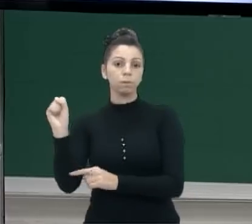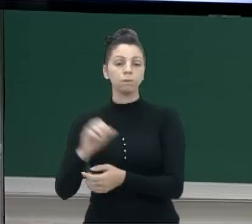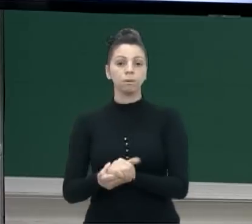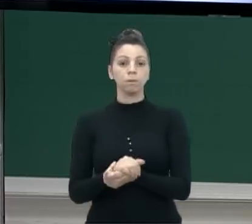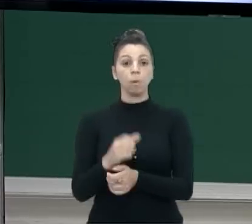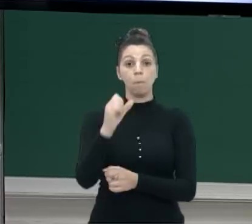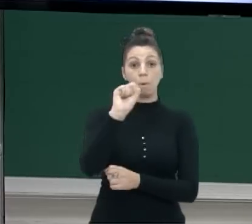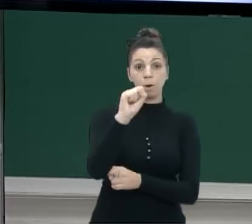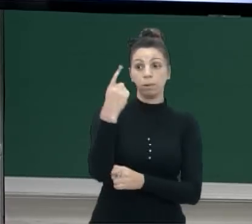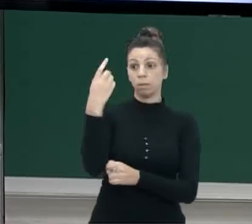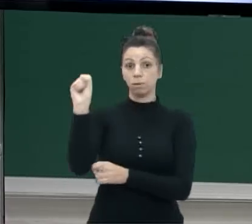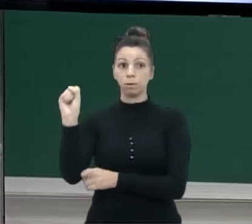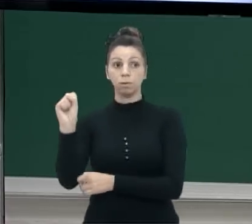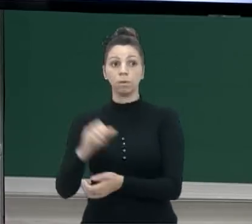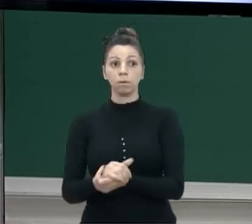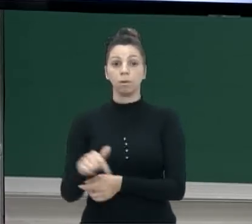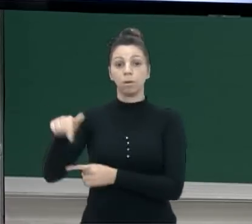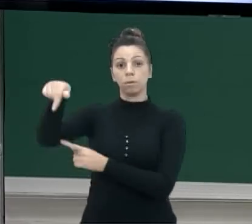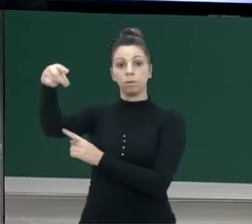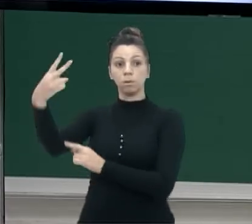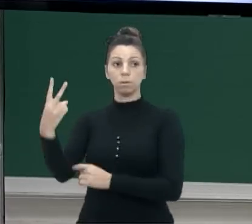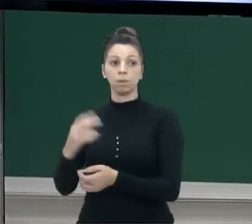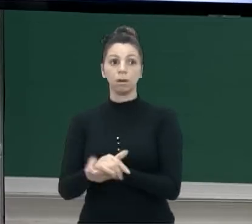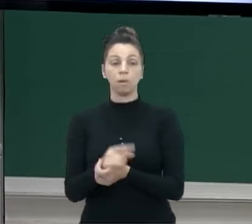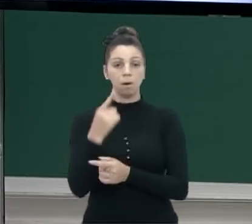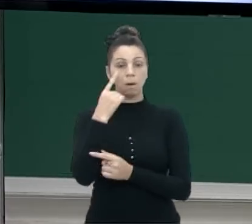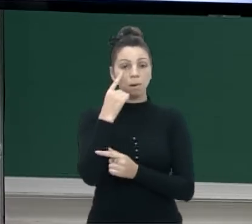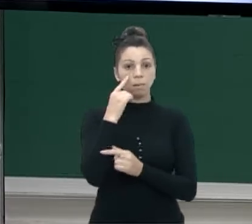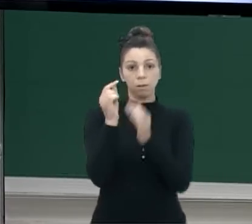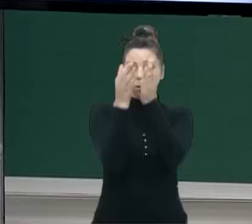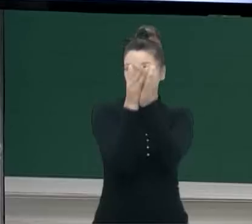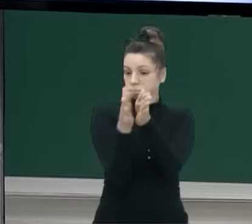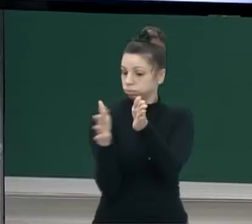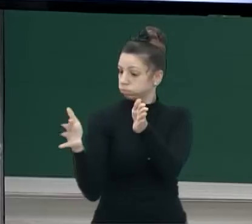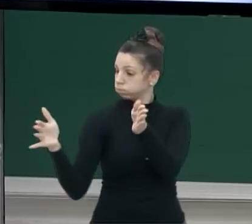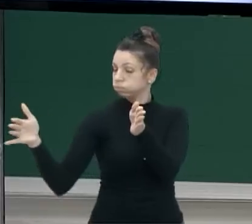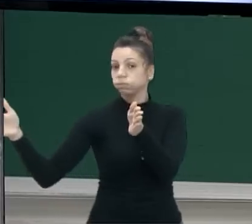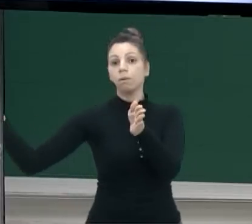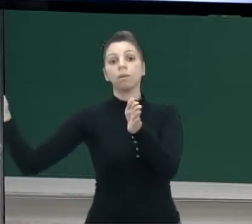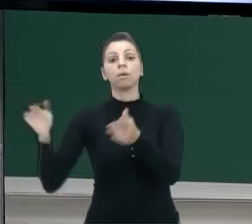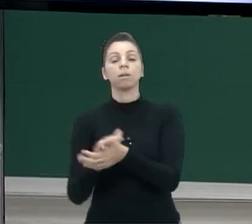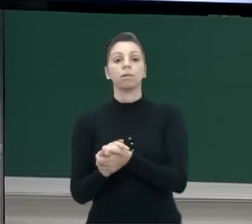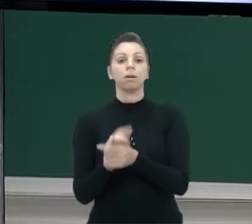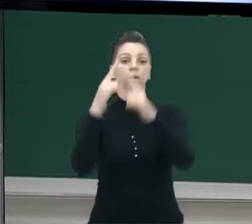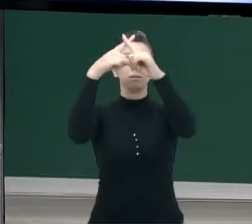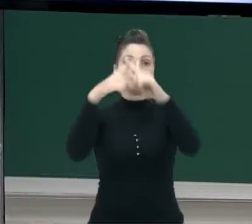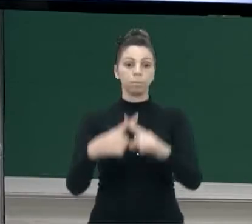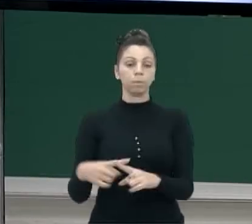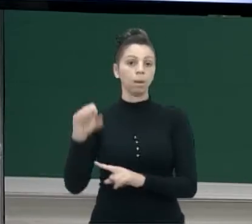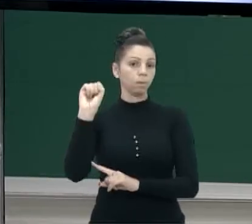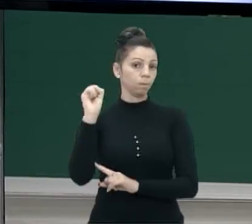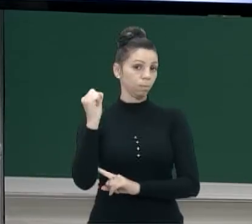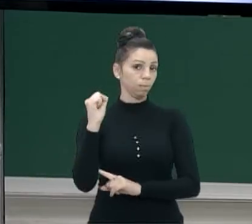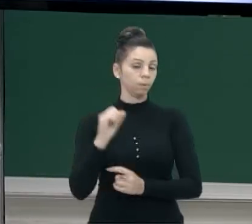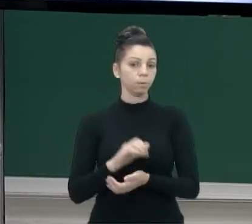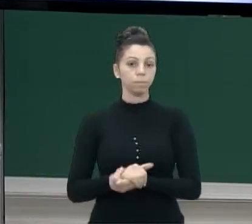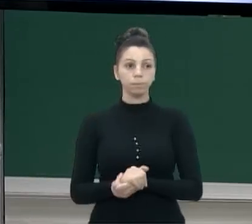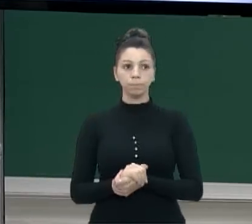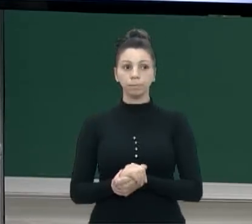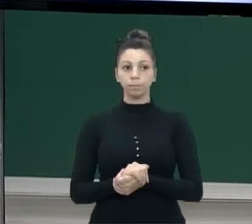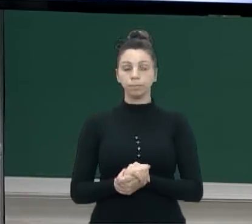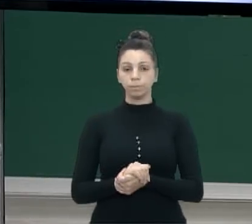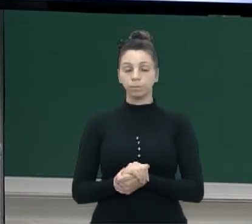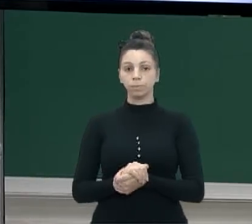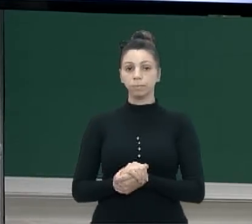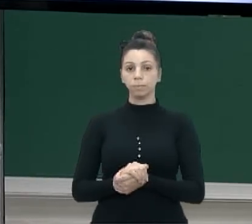pensar. Múltiplo de 8, 0, 8, 16, 24, ou seja, é a tabuada do 8, certo?